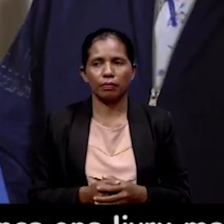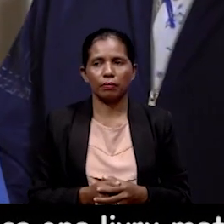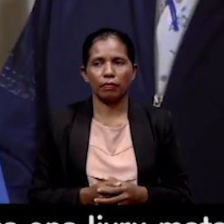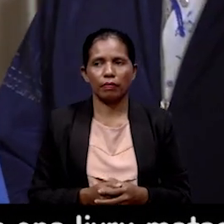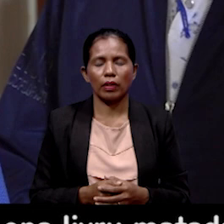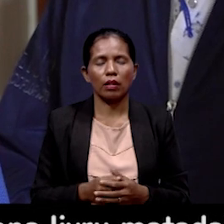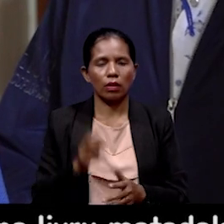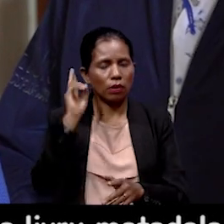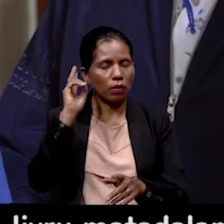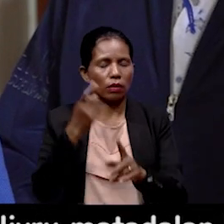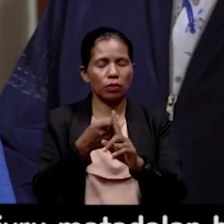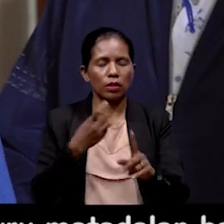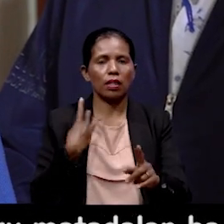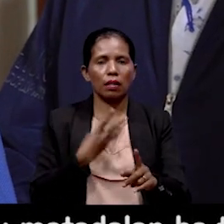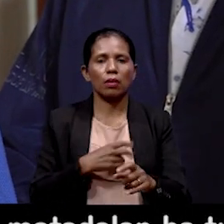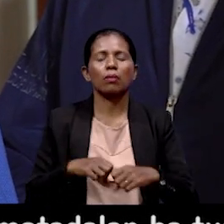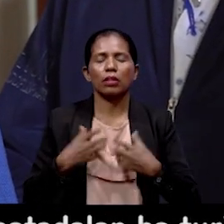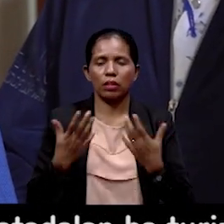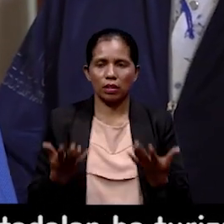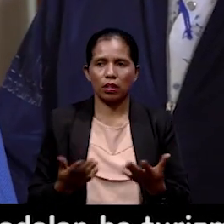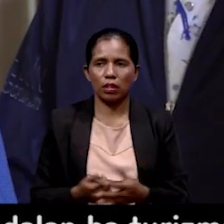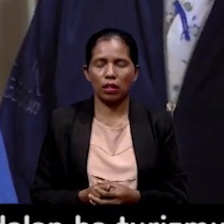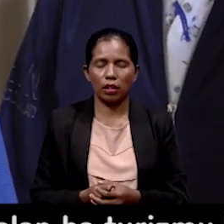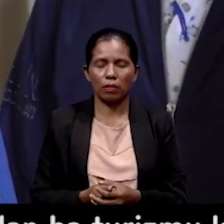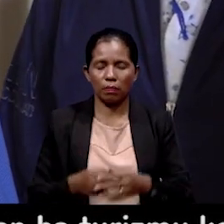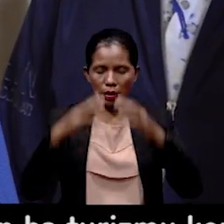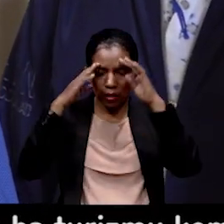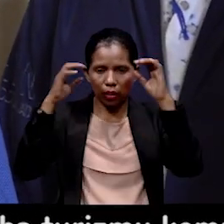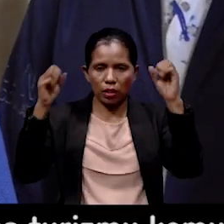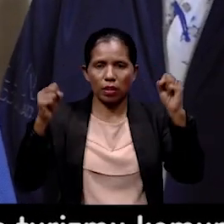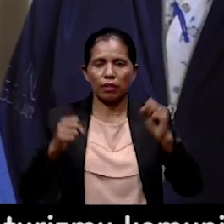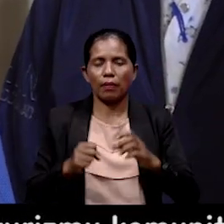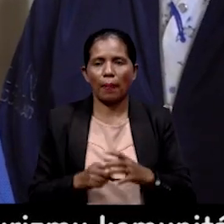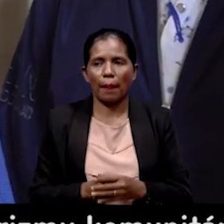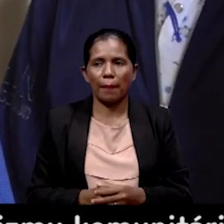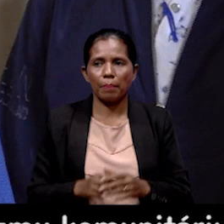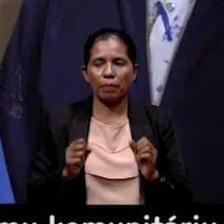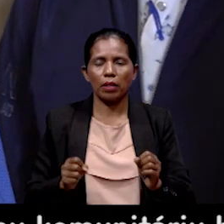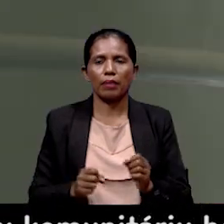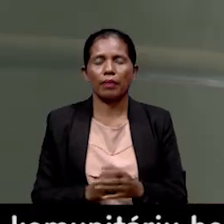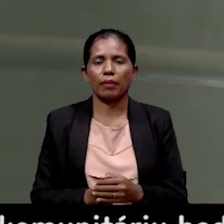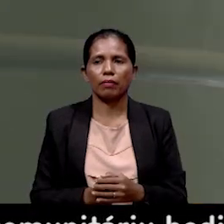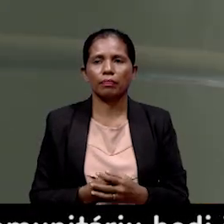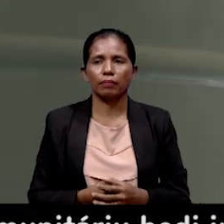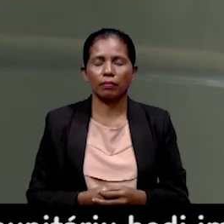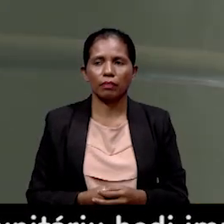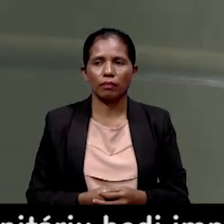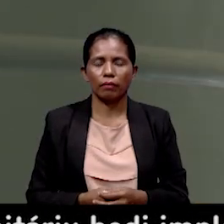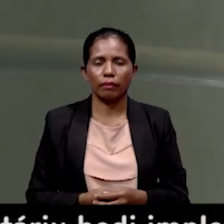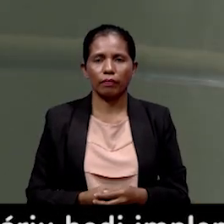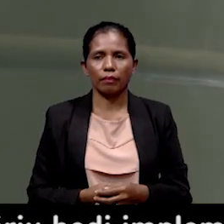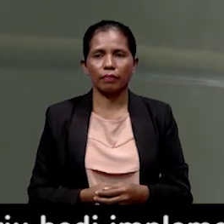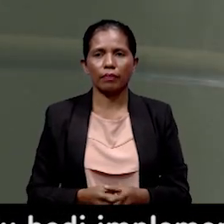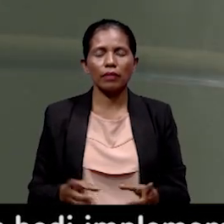Usiami, o insato sou presidente, pelo qual é bom. Total funcionário nebe